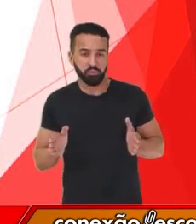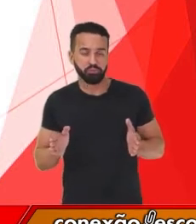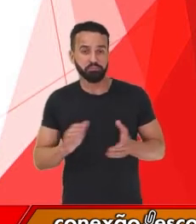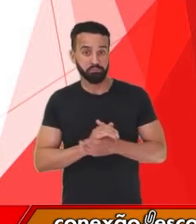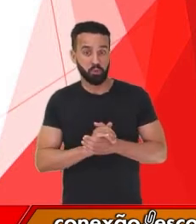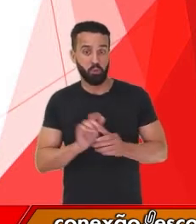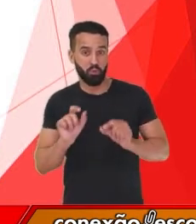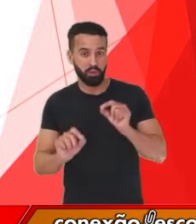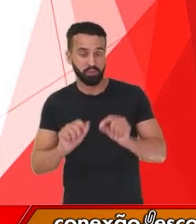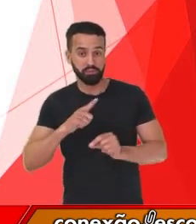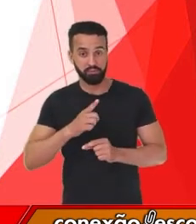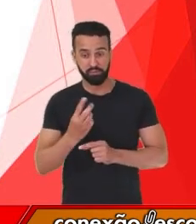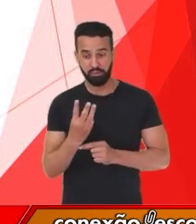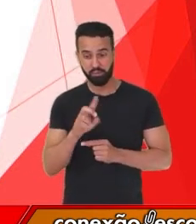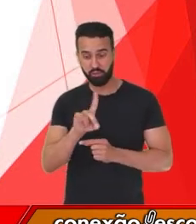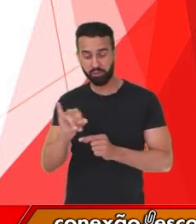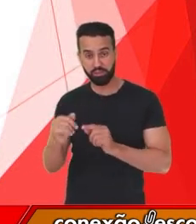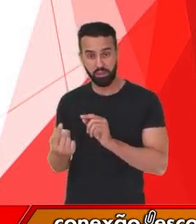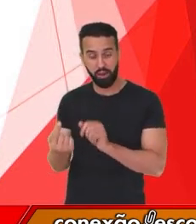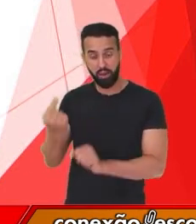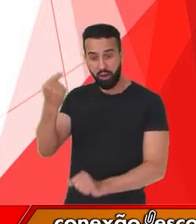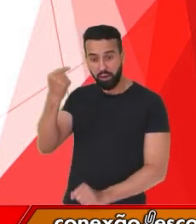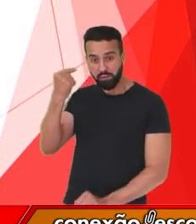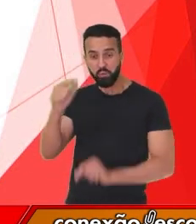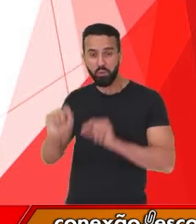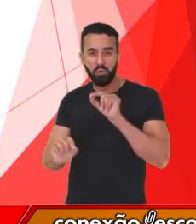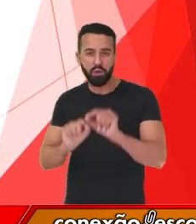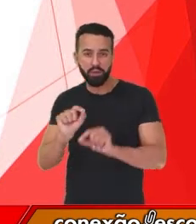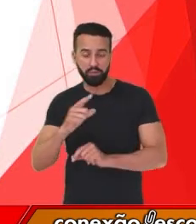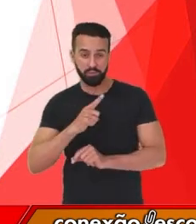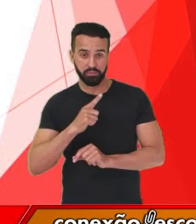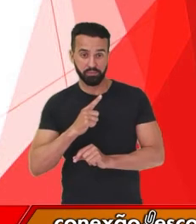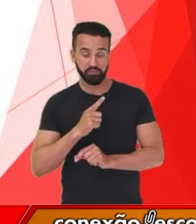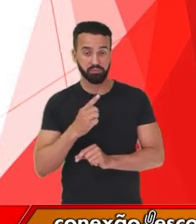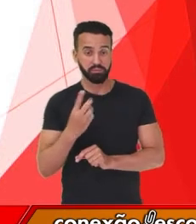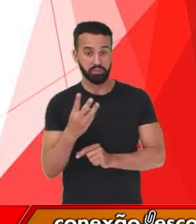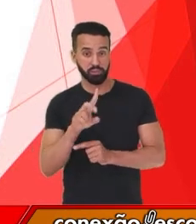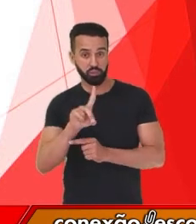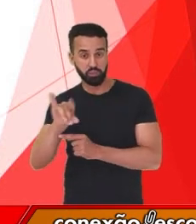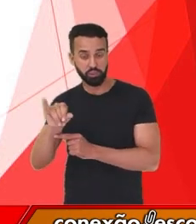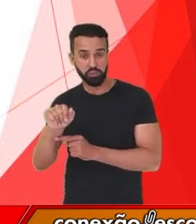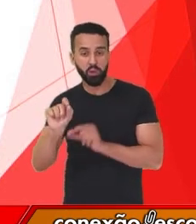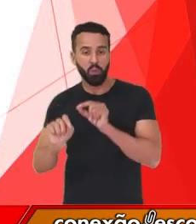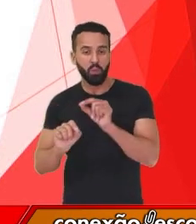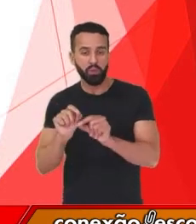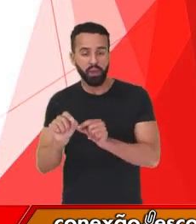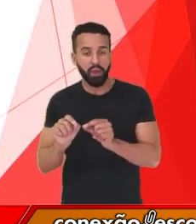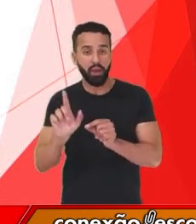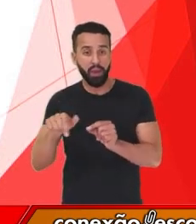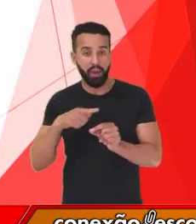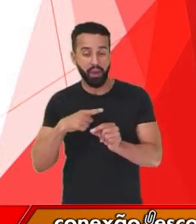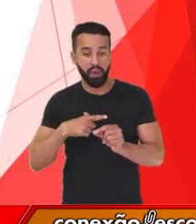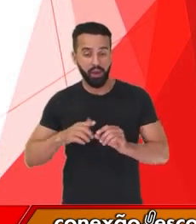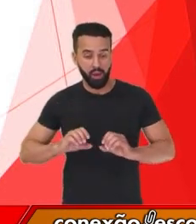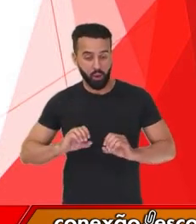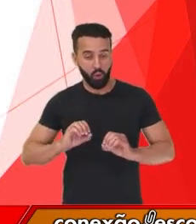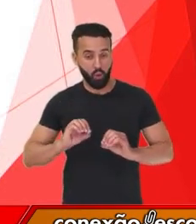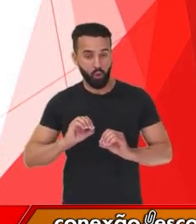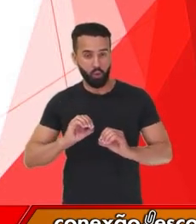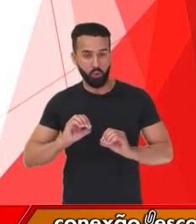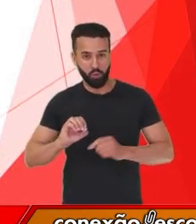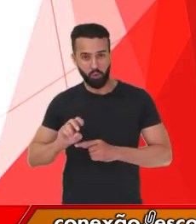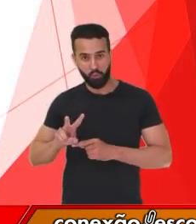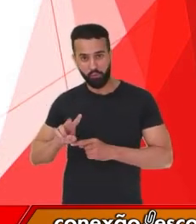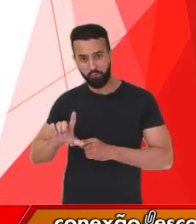dias aproximadamente que antecedem e aproximadamente 3 dias após o fenômeno da ovulação.